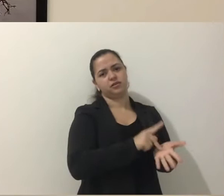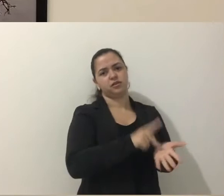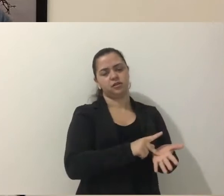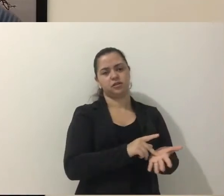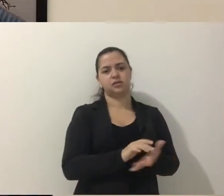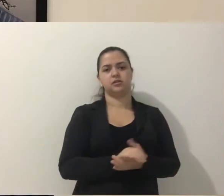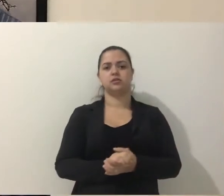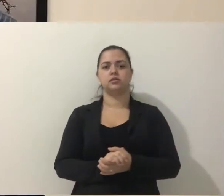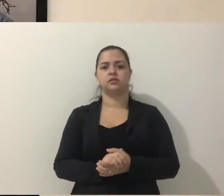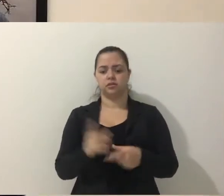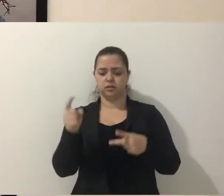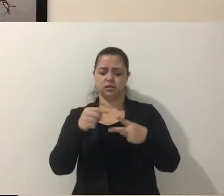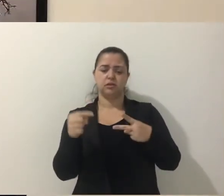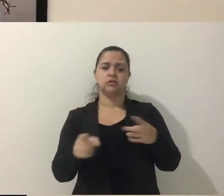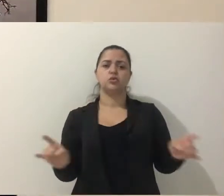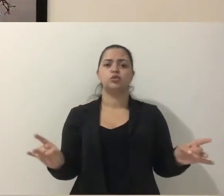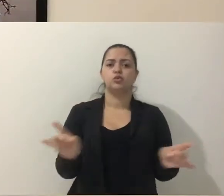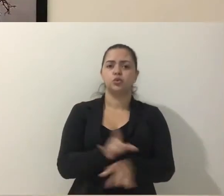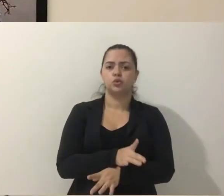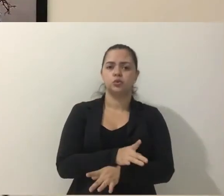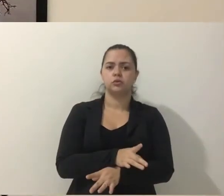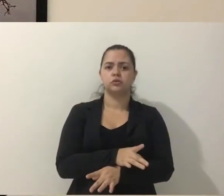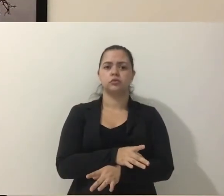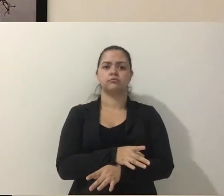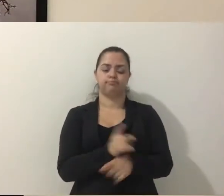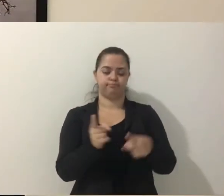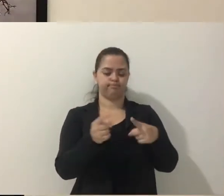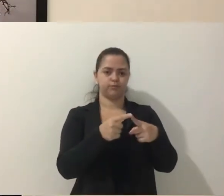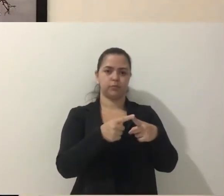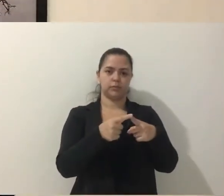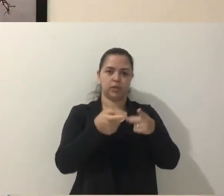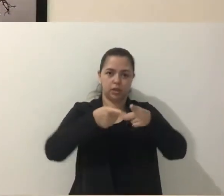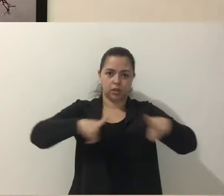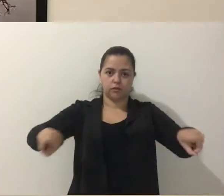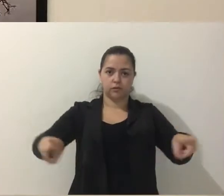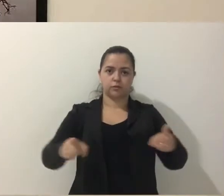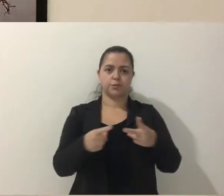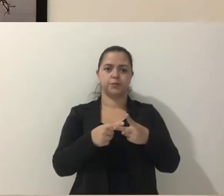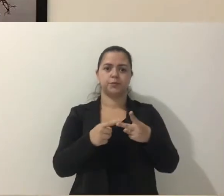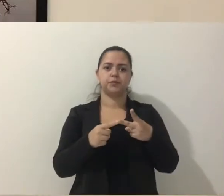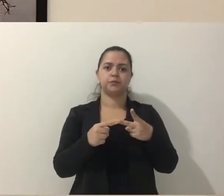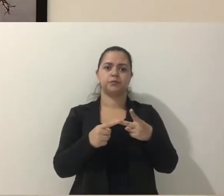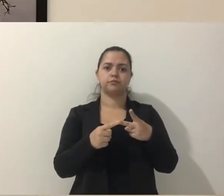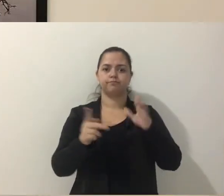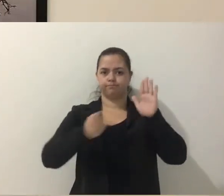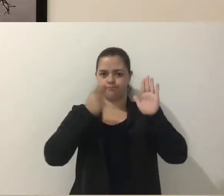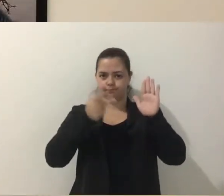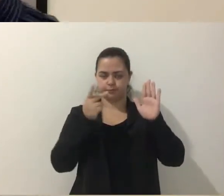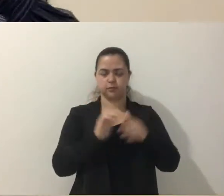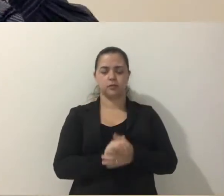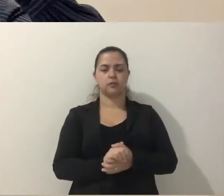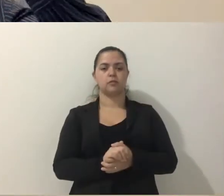para nós hoje. Primeiro, do divórcio, e segundo, dos juramentos. Primeiro, que